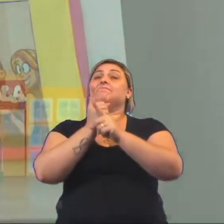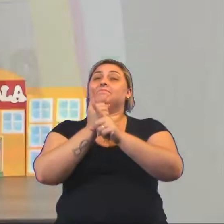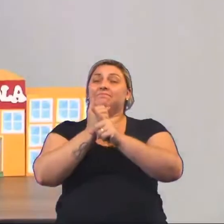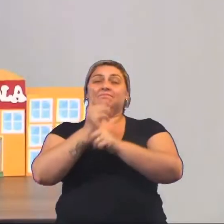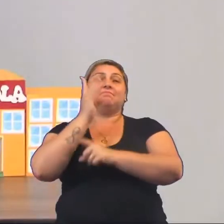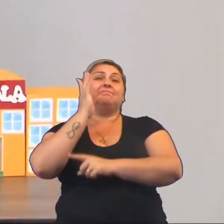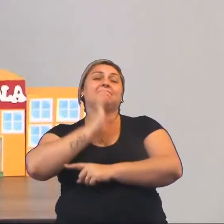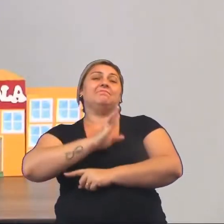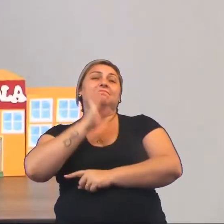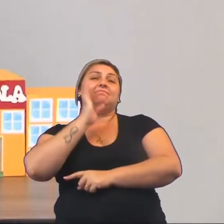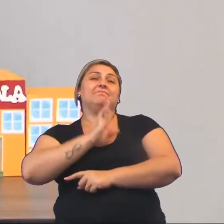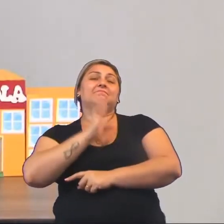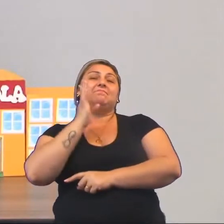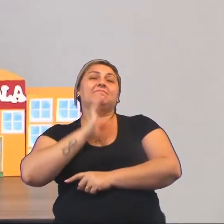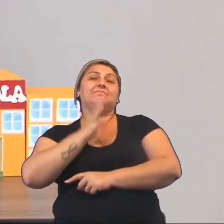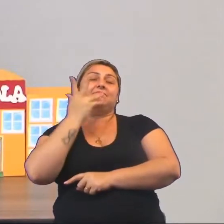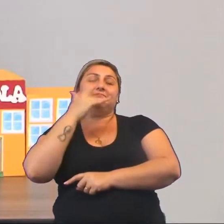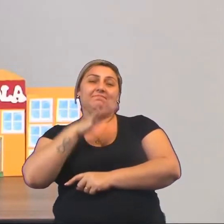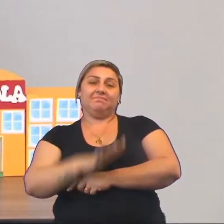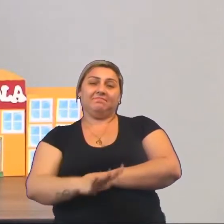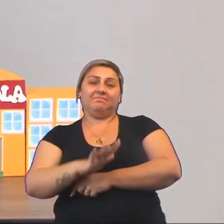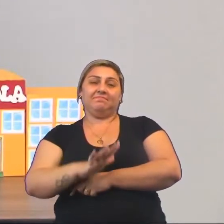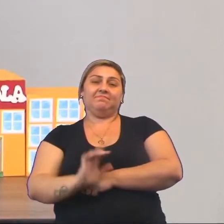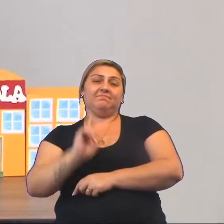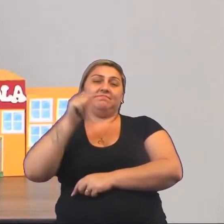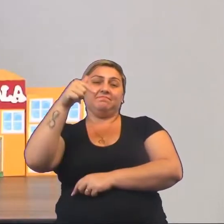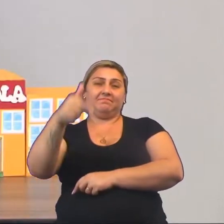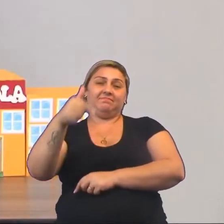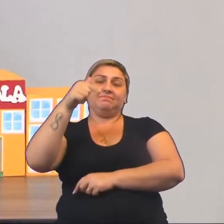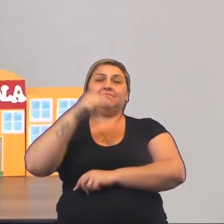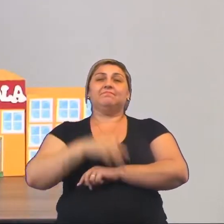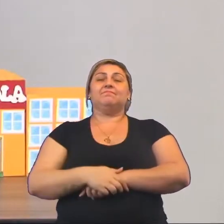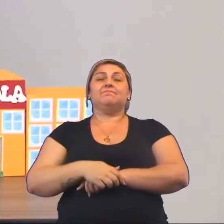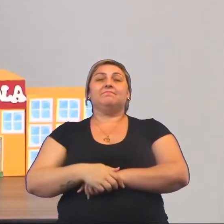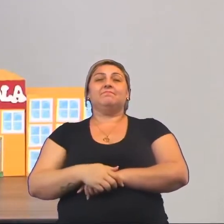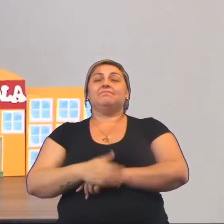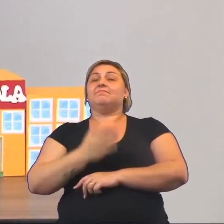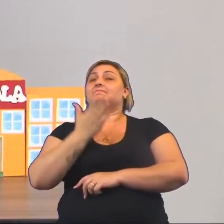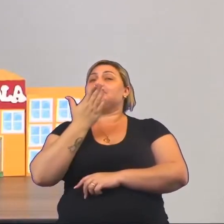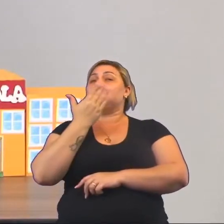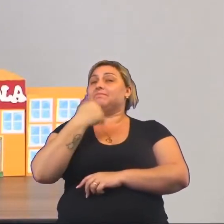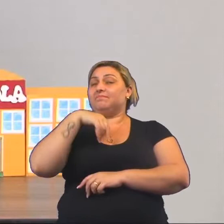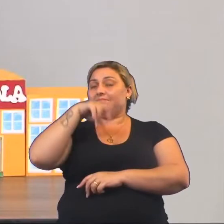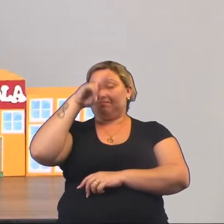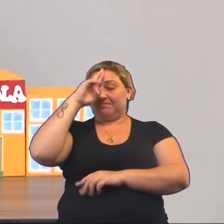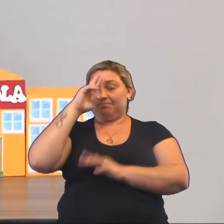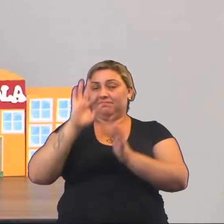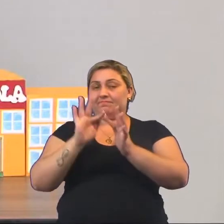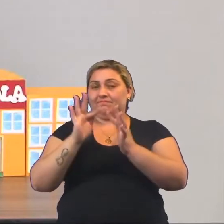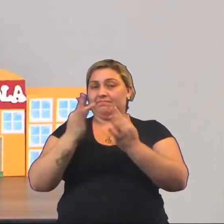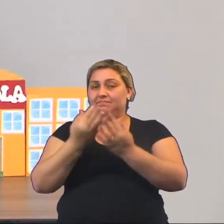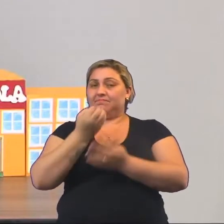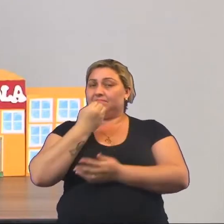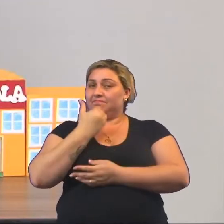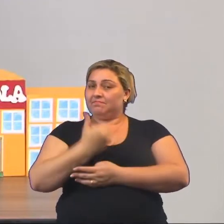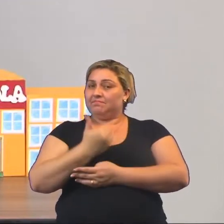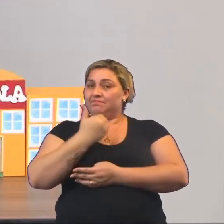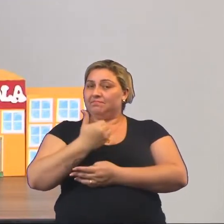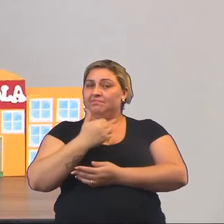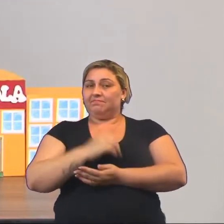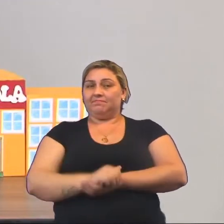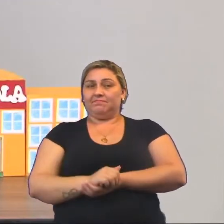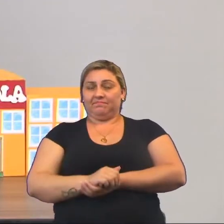Encontrei! Que legal, crianças! Formamos outro par aqui, ó. Almoço em família. Muito